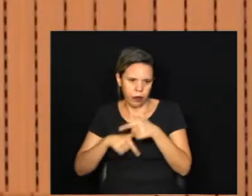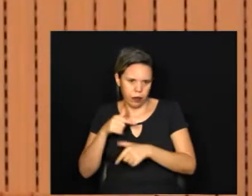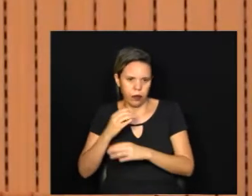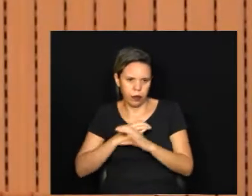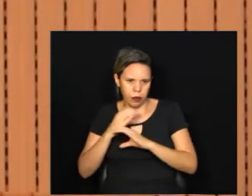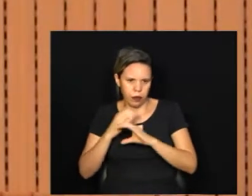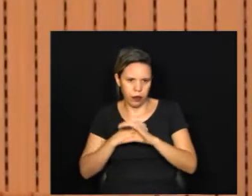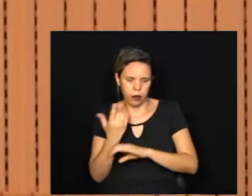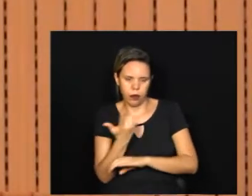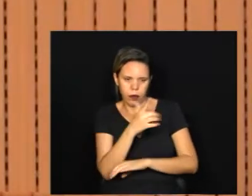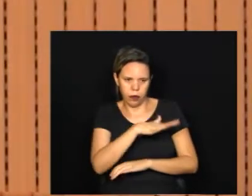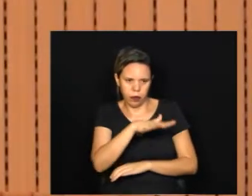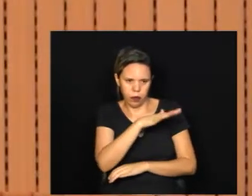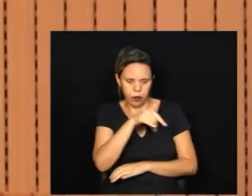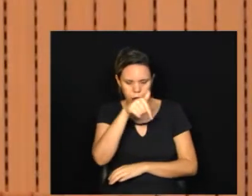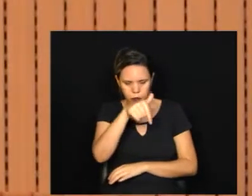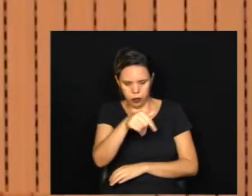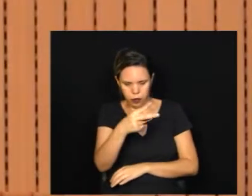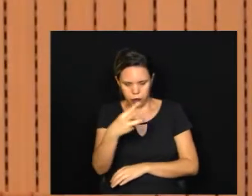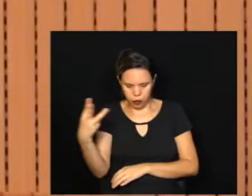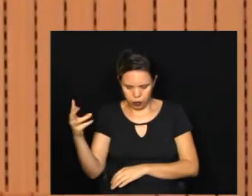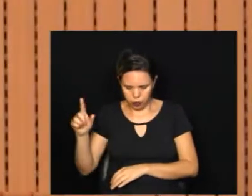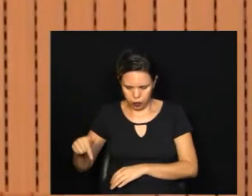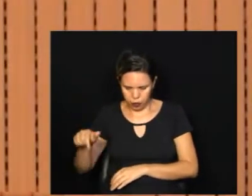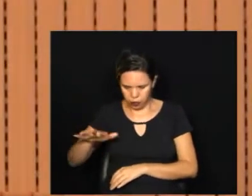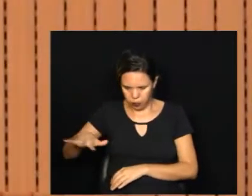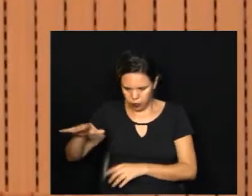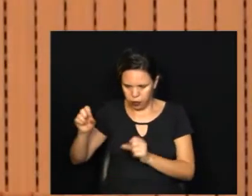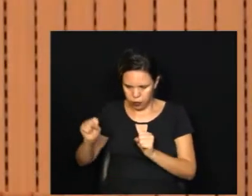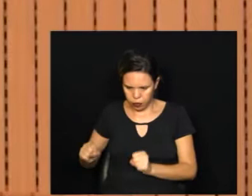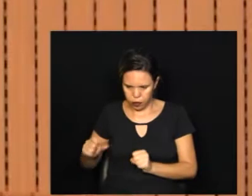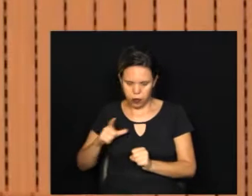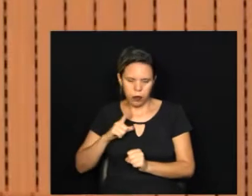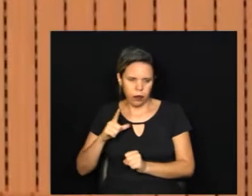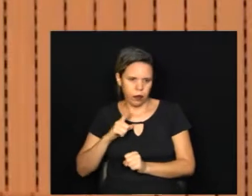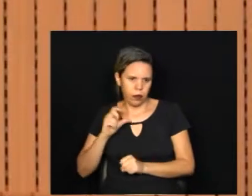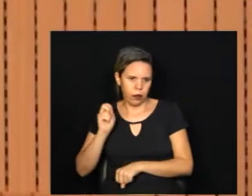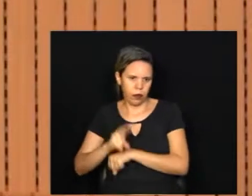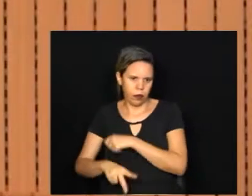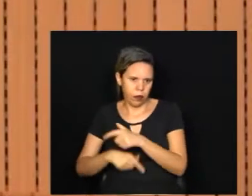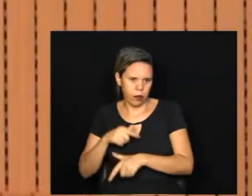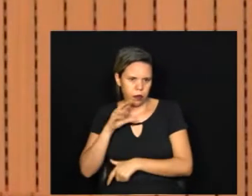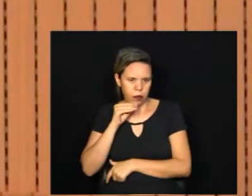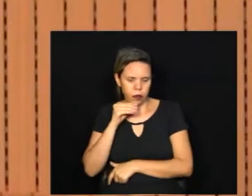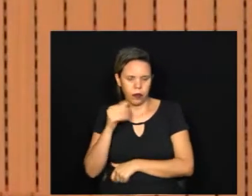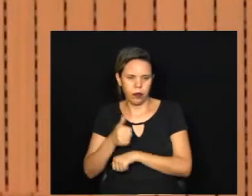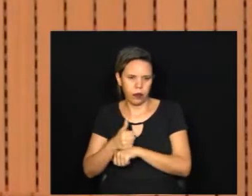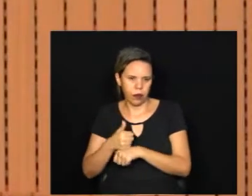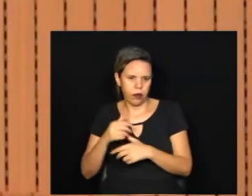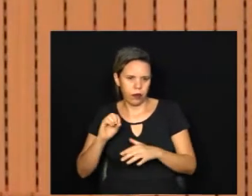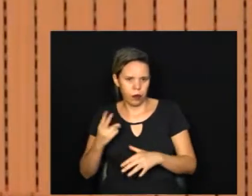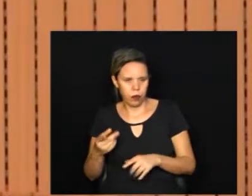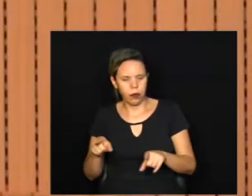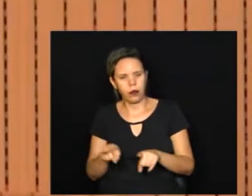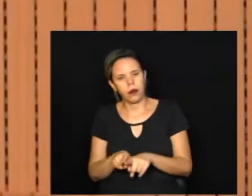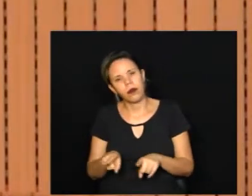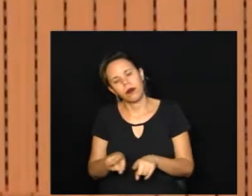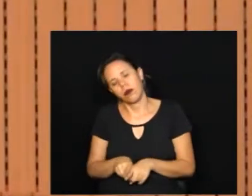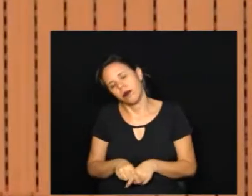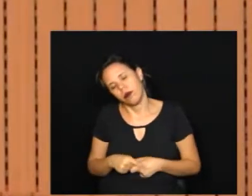os demais 723 podem tanto ser ocupados por servidores de carreira, como também